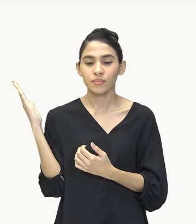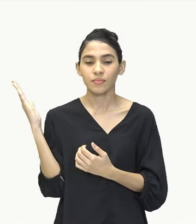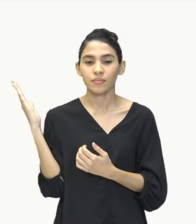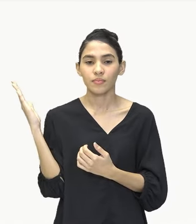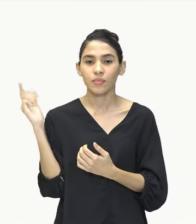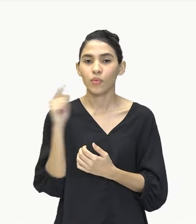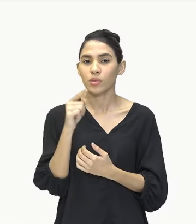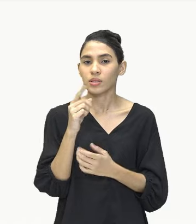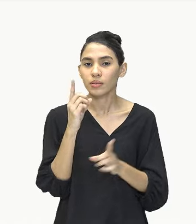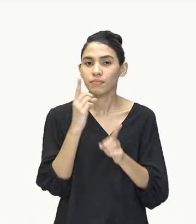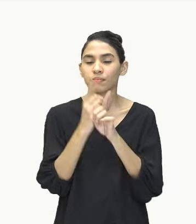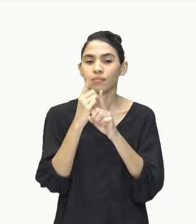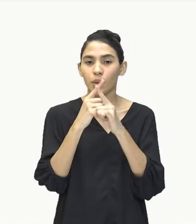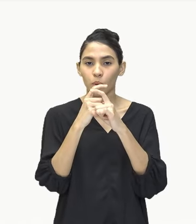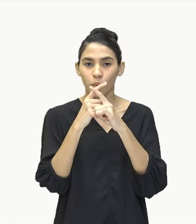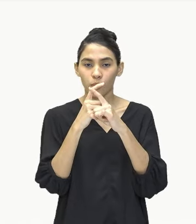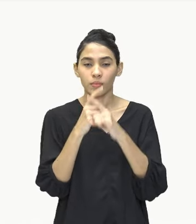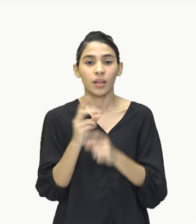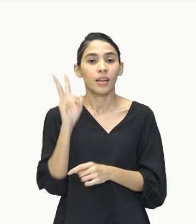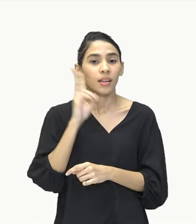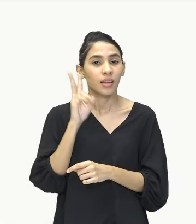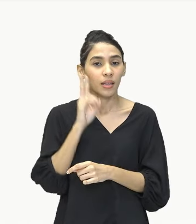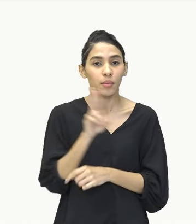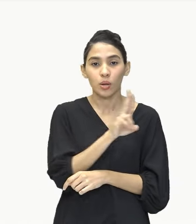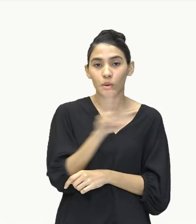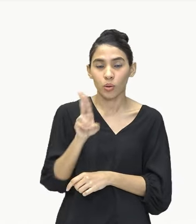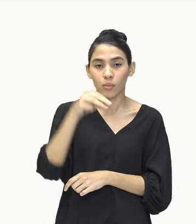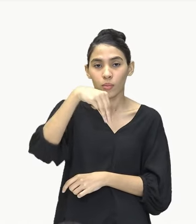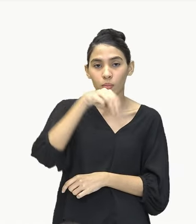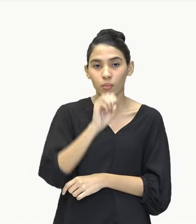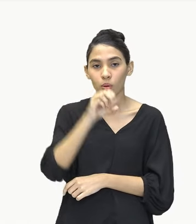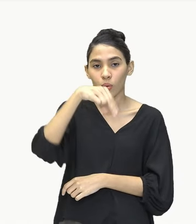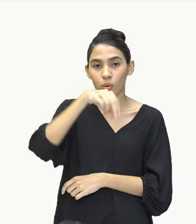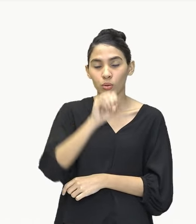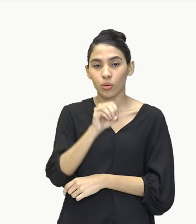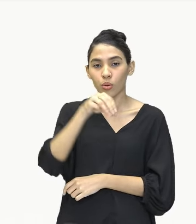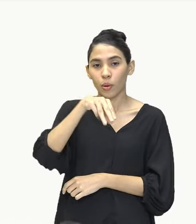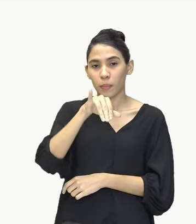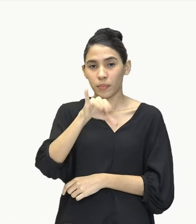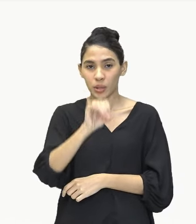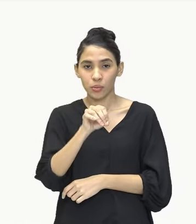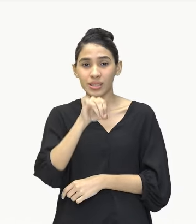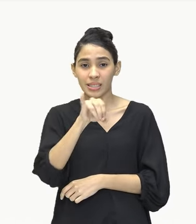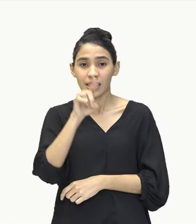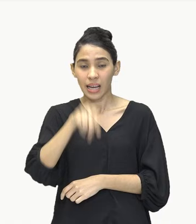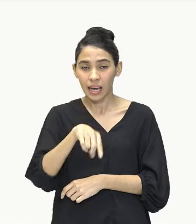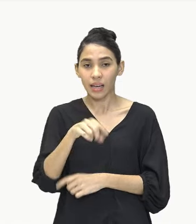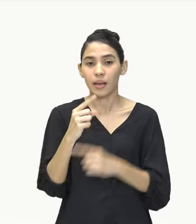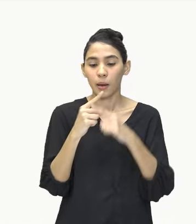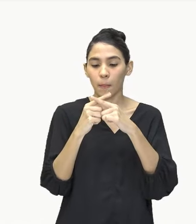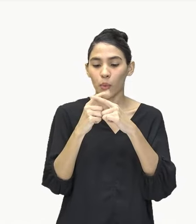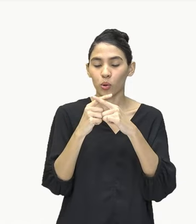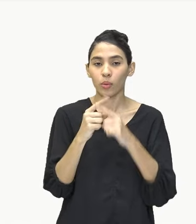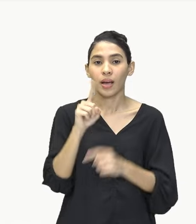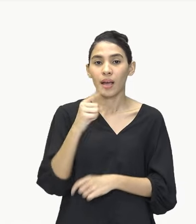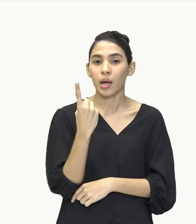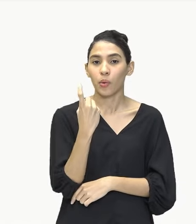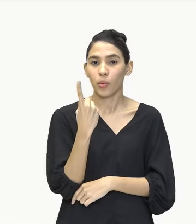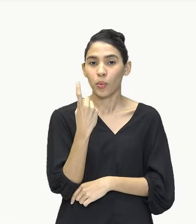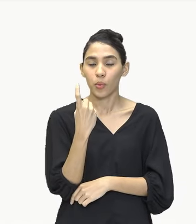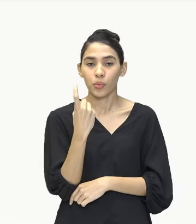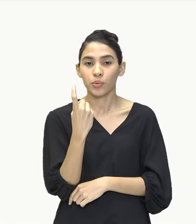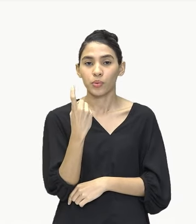você considera monômio? Lembre do nome, ó, monômio. Se é monômio, é único. Não vai